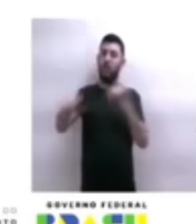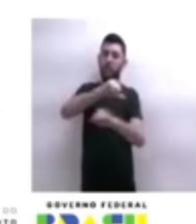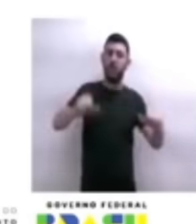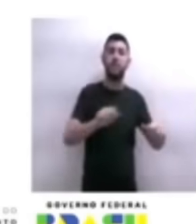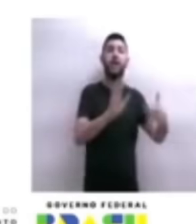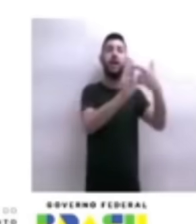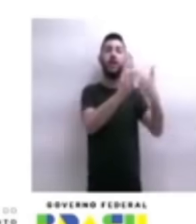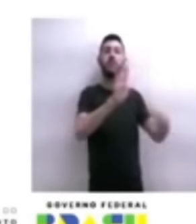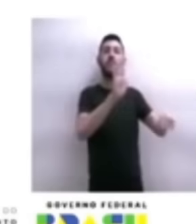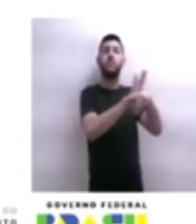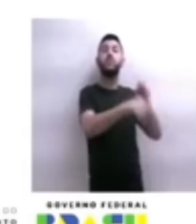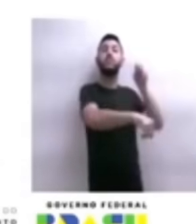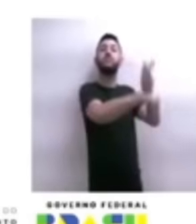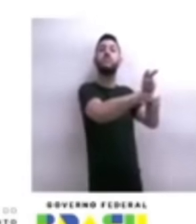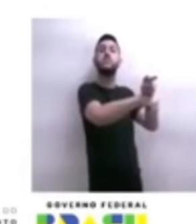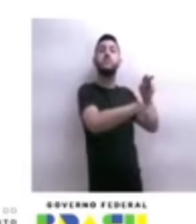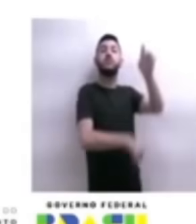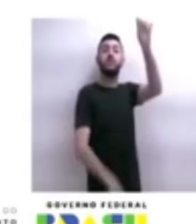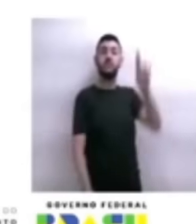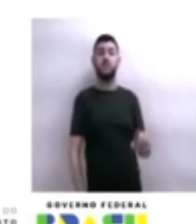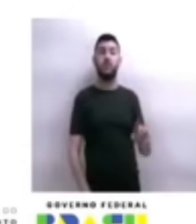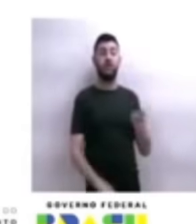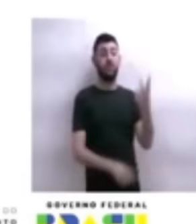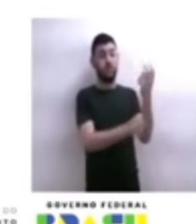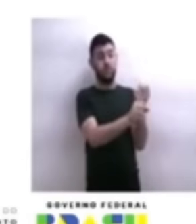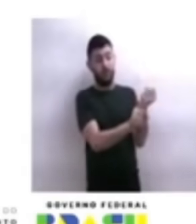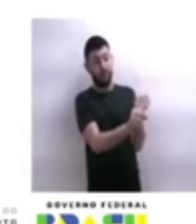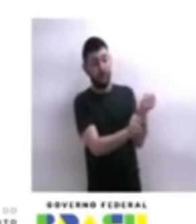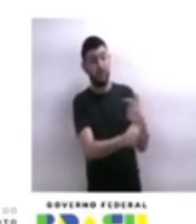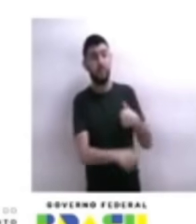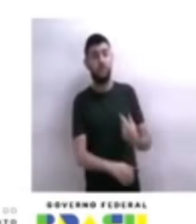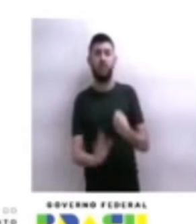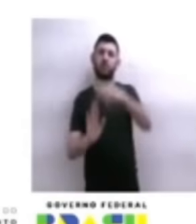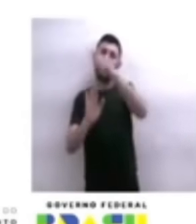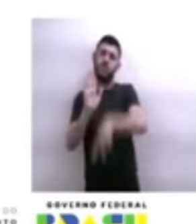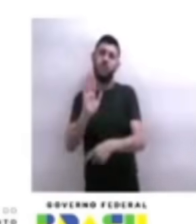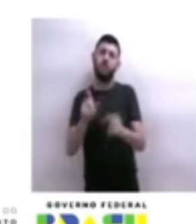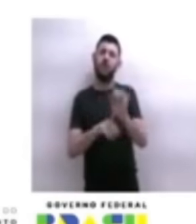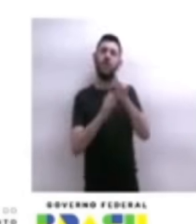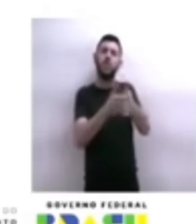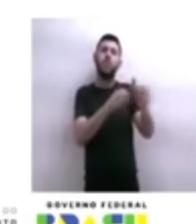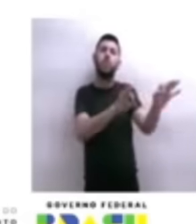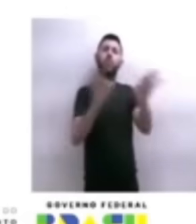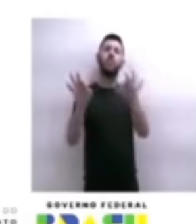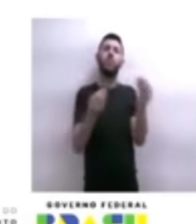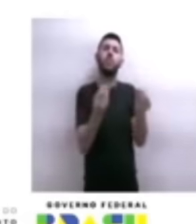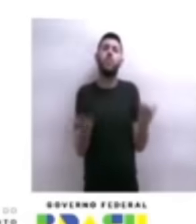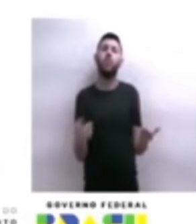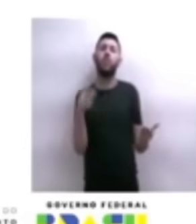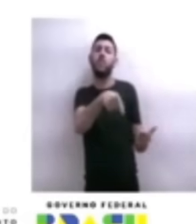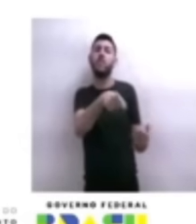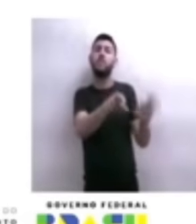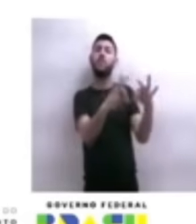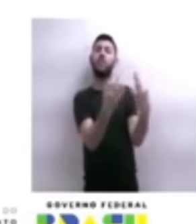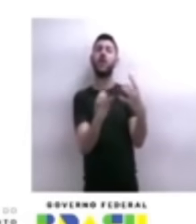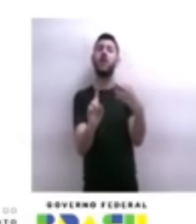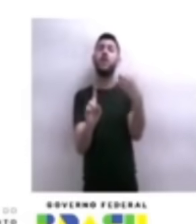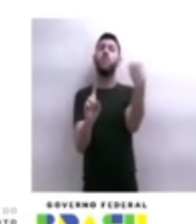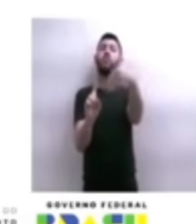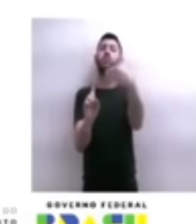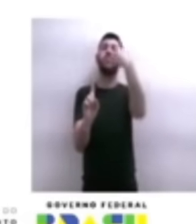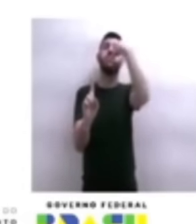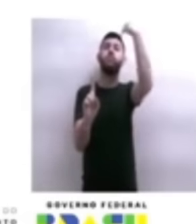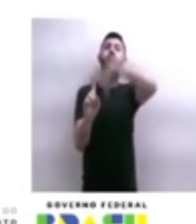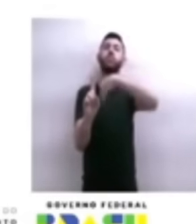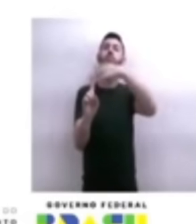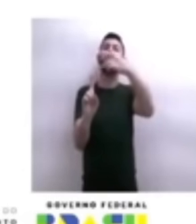ela tem direito a ficar no programa durante 2 anos, seguir acompanhada, porque ainda é uma família em situação de vulnerabilidade, com